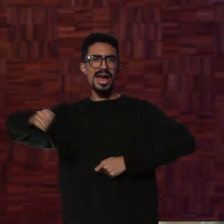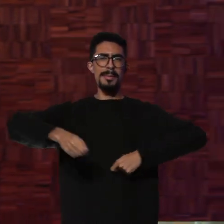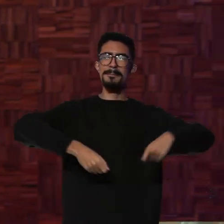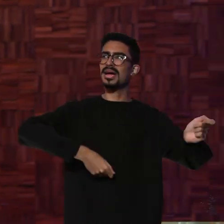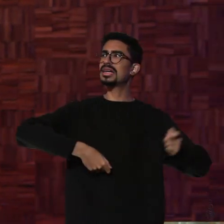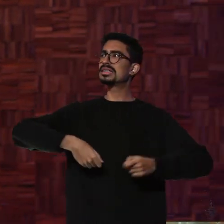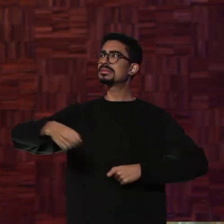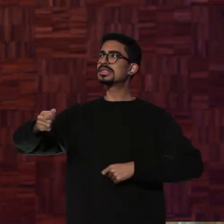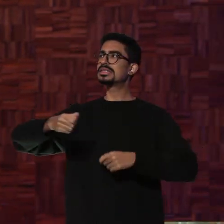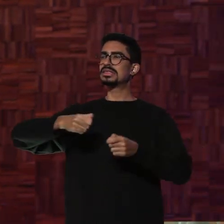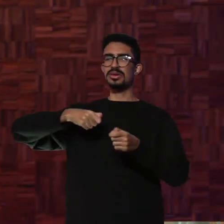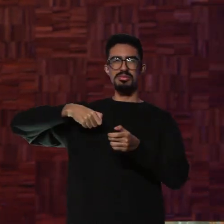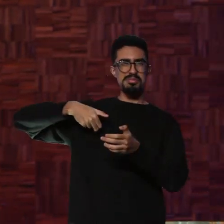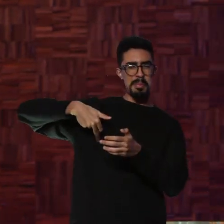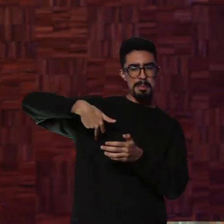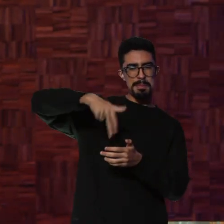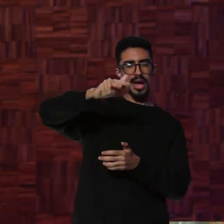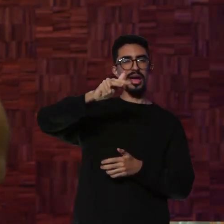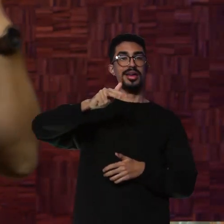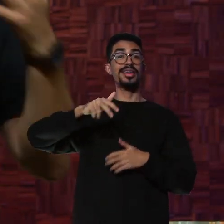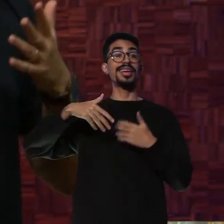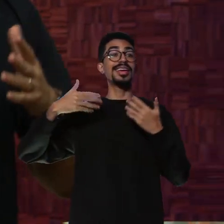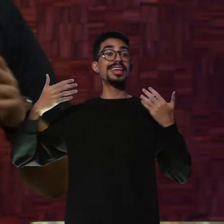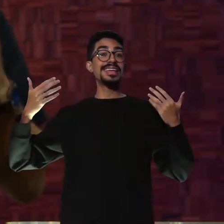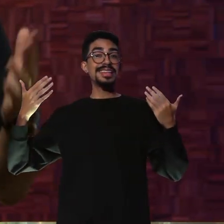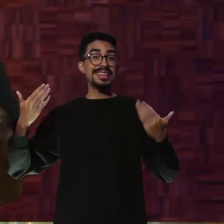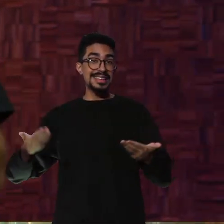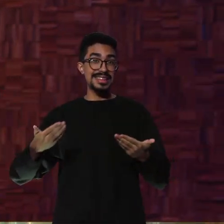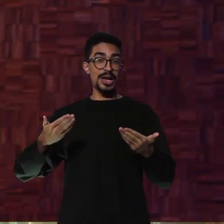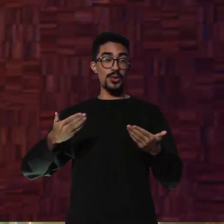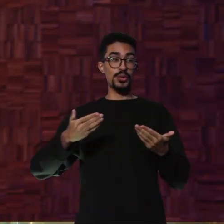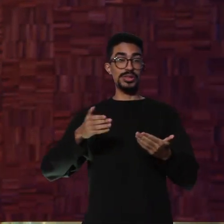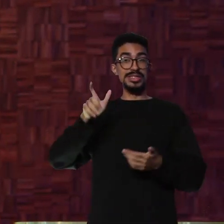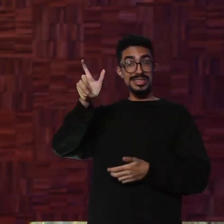aquele irmão. Quando estava para sair, ele estava ficando irritado, ele ia sair de cama, mas ele